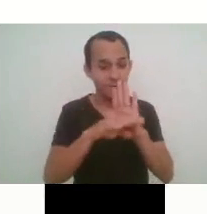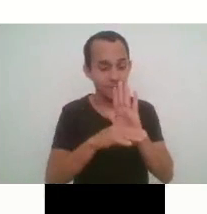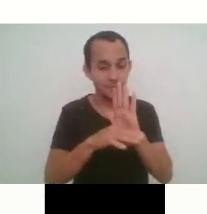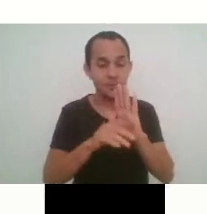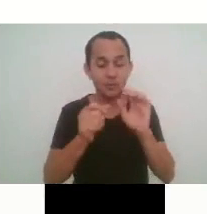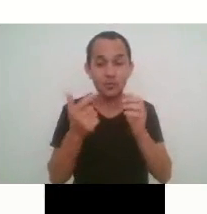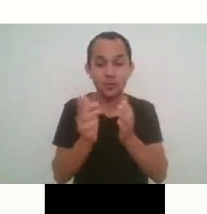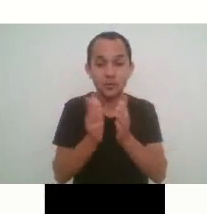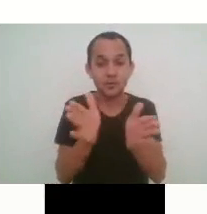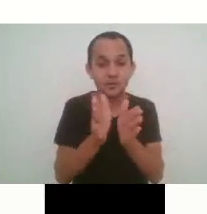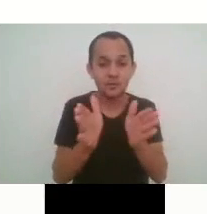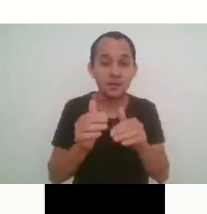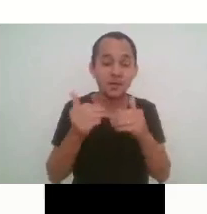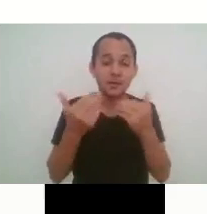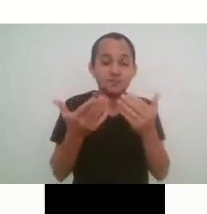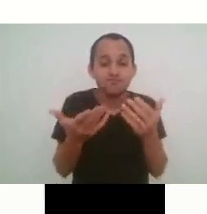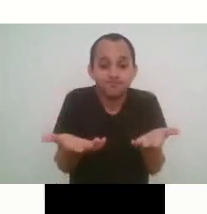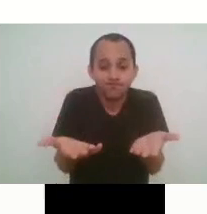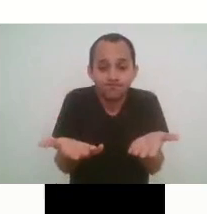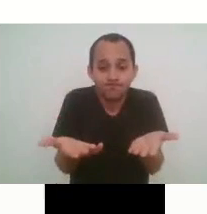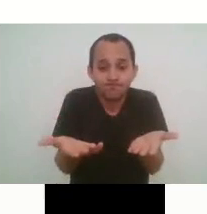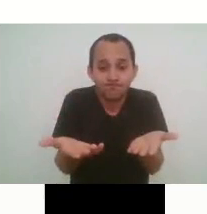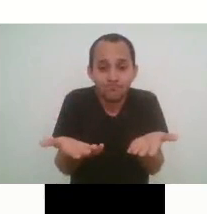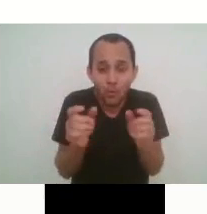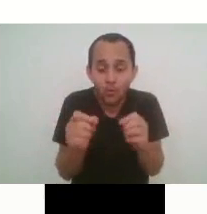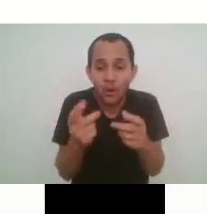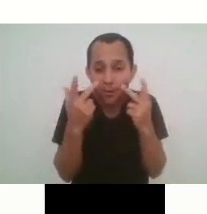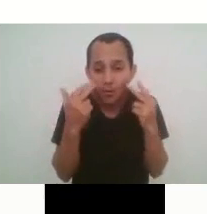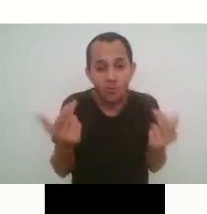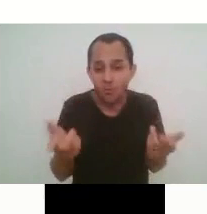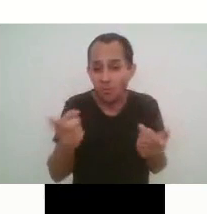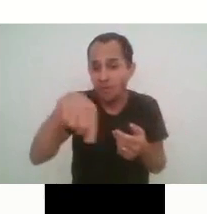isso, infelizmente, é algo comum, né?